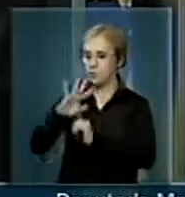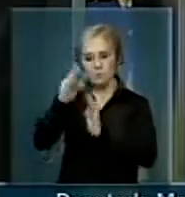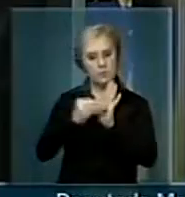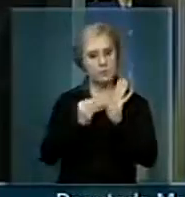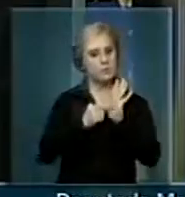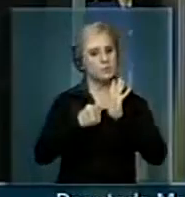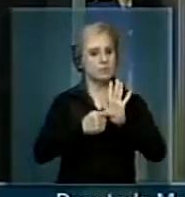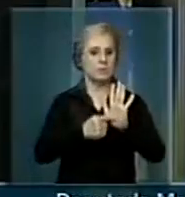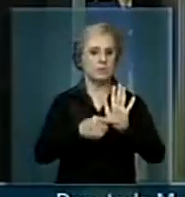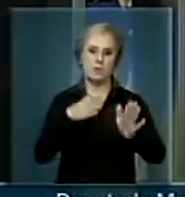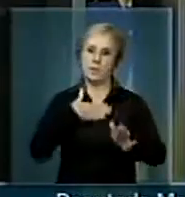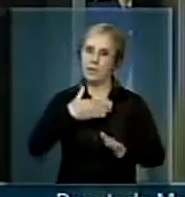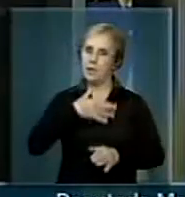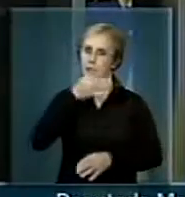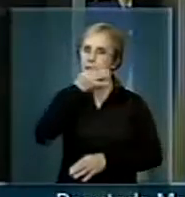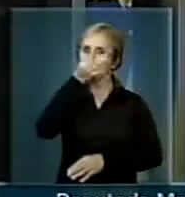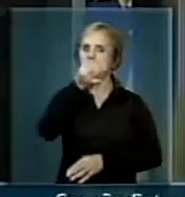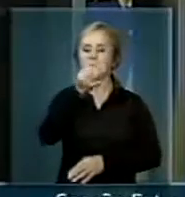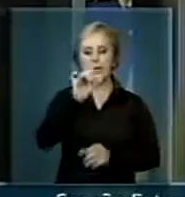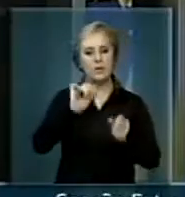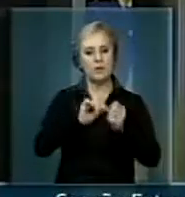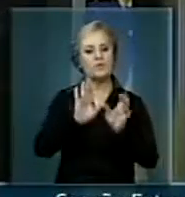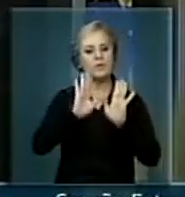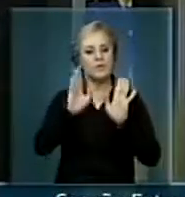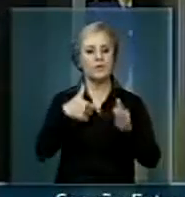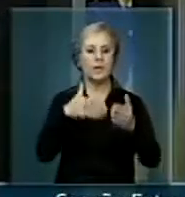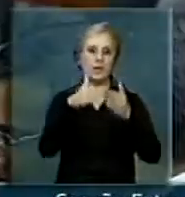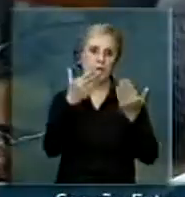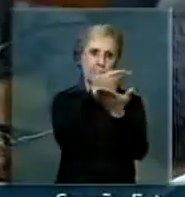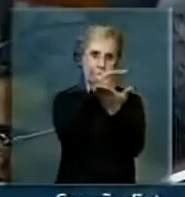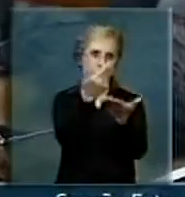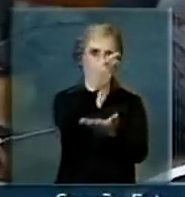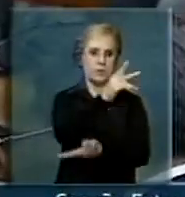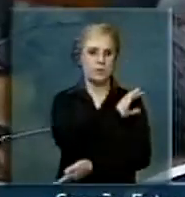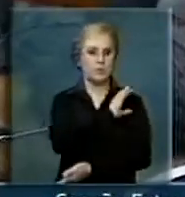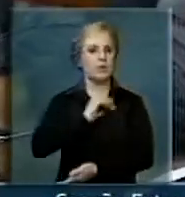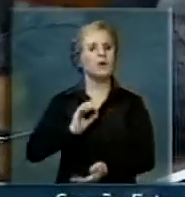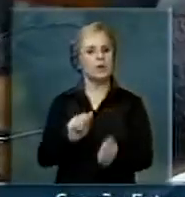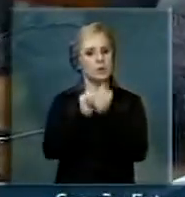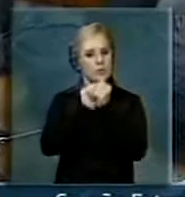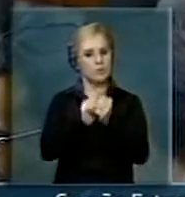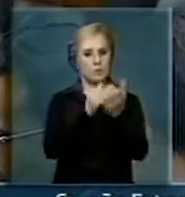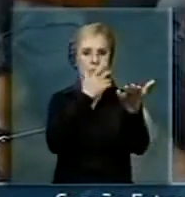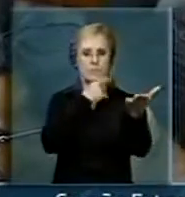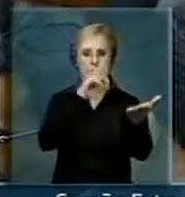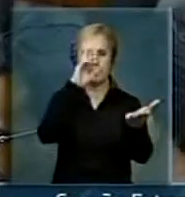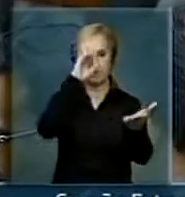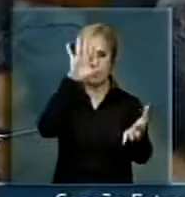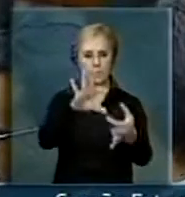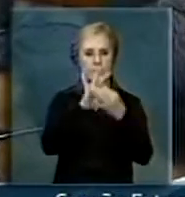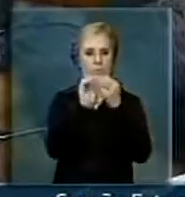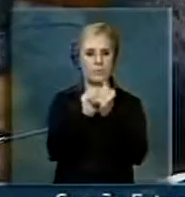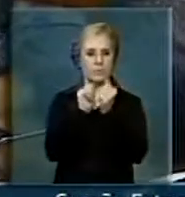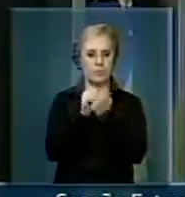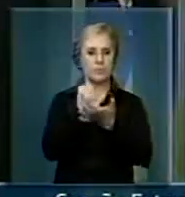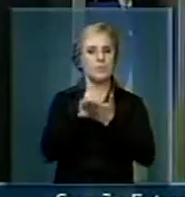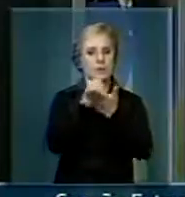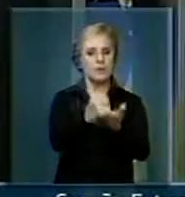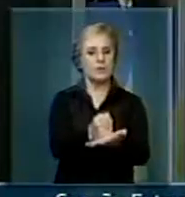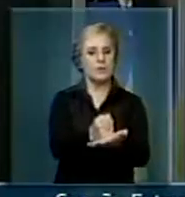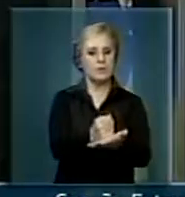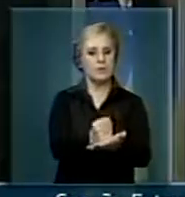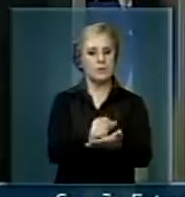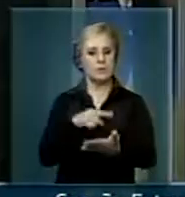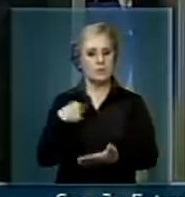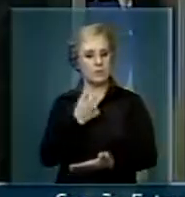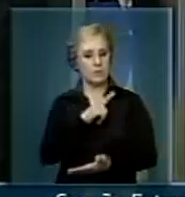Então, a minha parte foi feita. Eu peço que a sua comissão, e eu serei sua parceira, né? Sou parceira de que